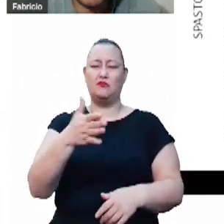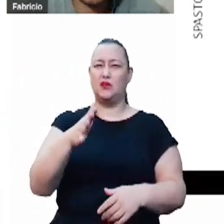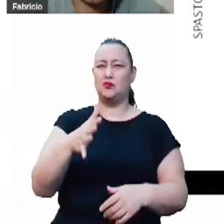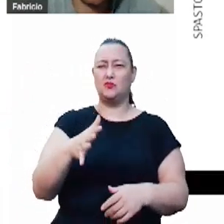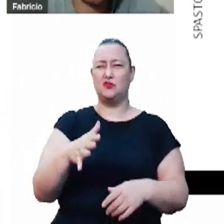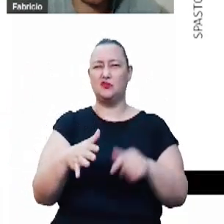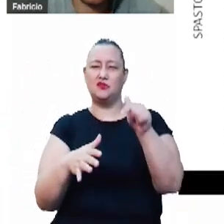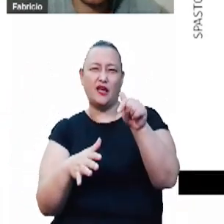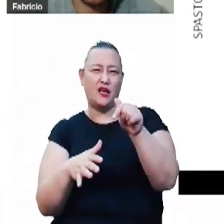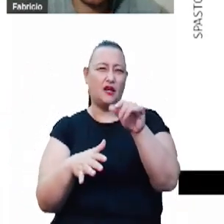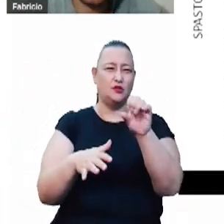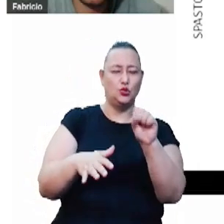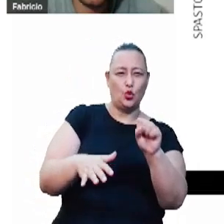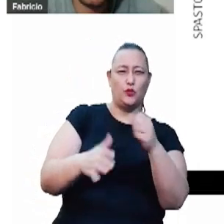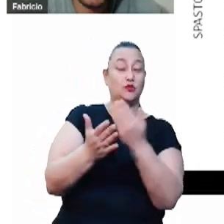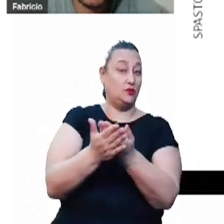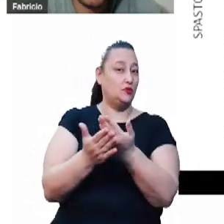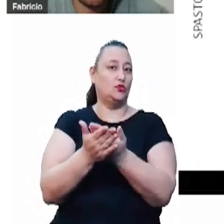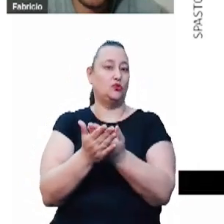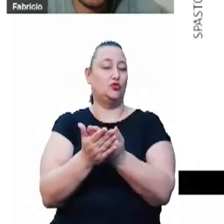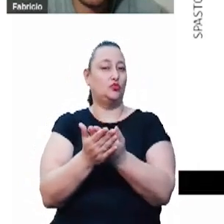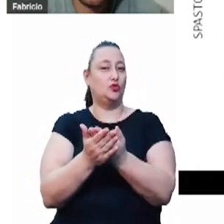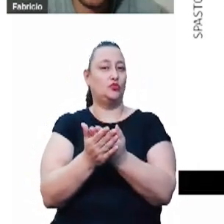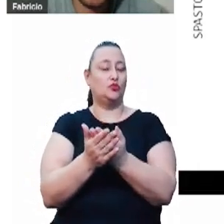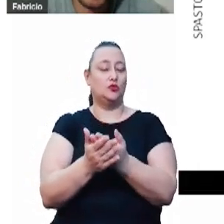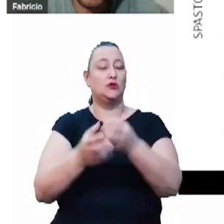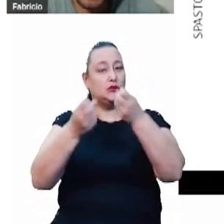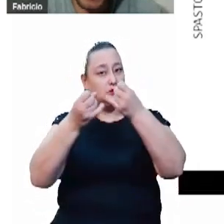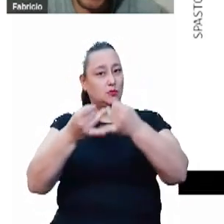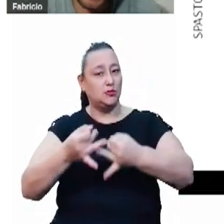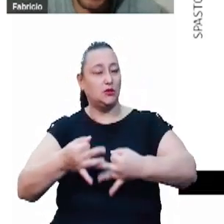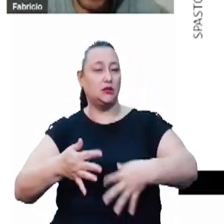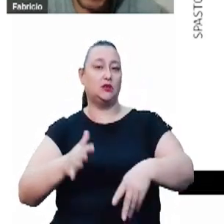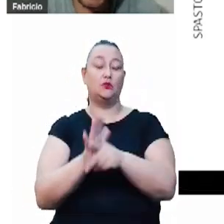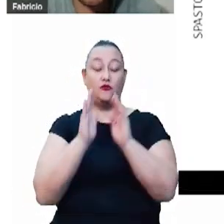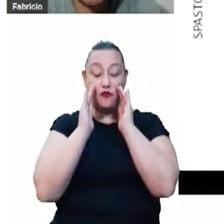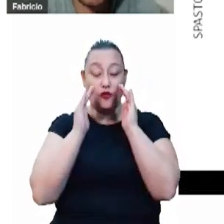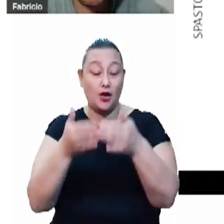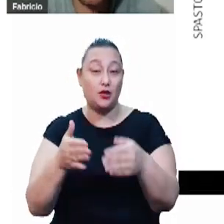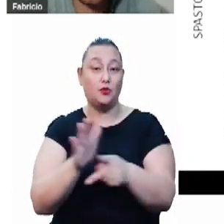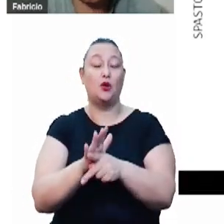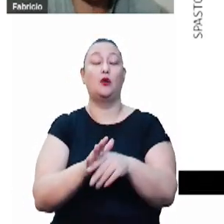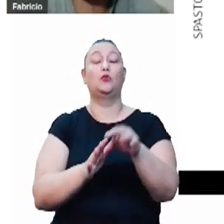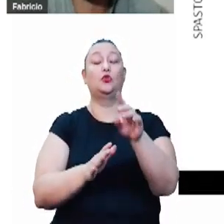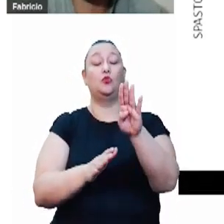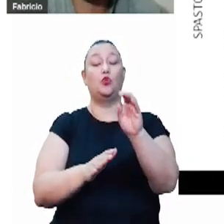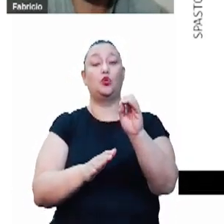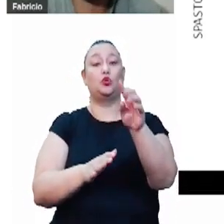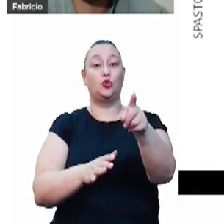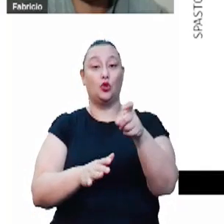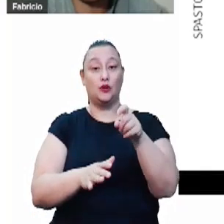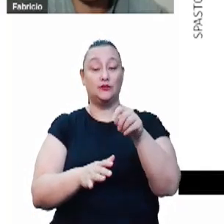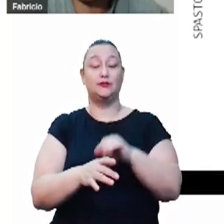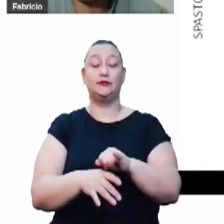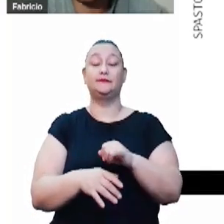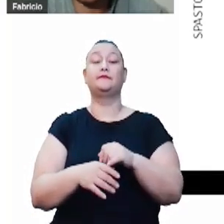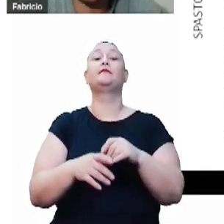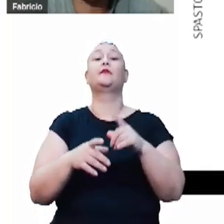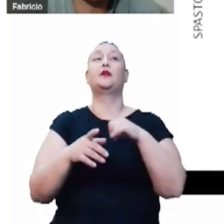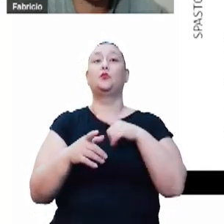uns 7 a 8 estudos falando sobre isso, especificamente a toxina botulínica nas paraparesias